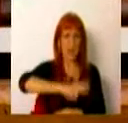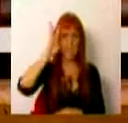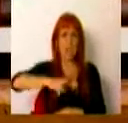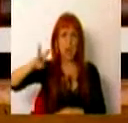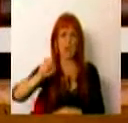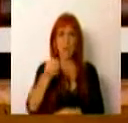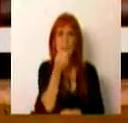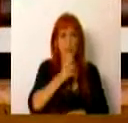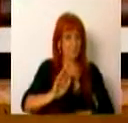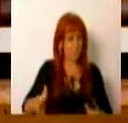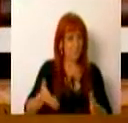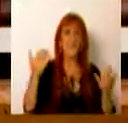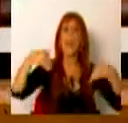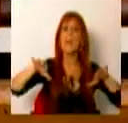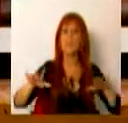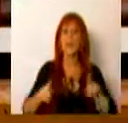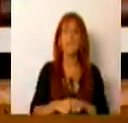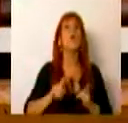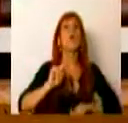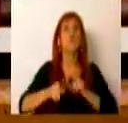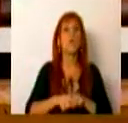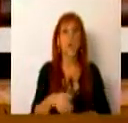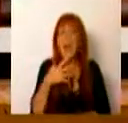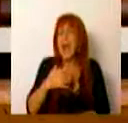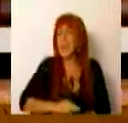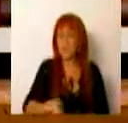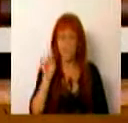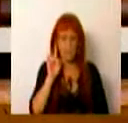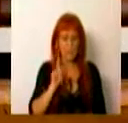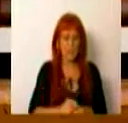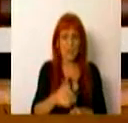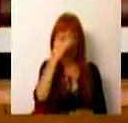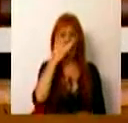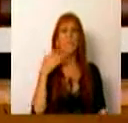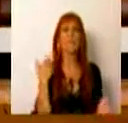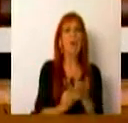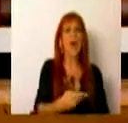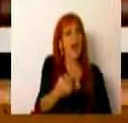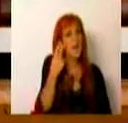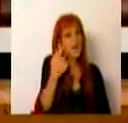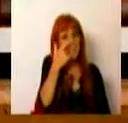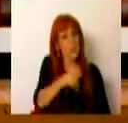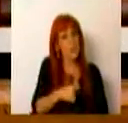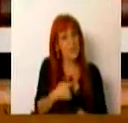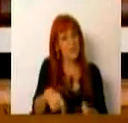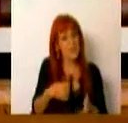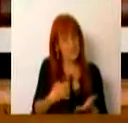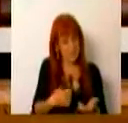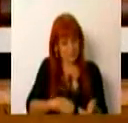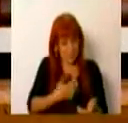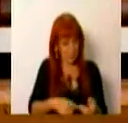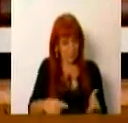de euros, mas que são absolutamente fundamentais para facilitar a vida a quem precisa de um cartão